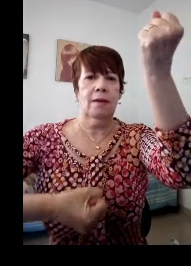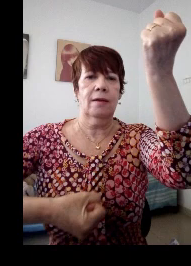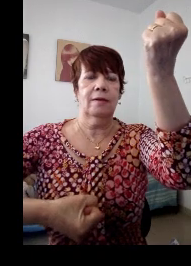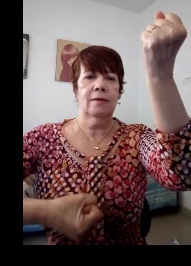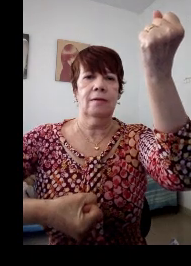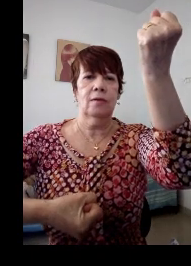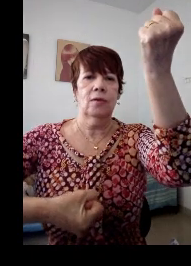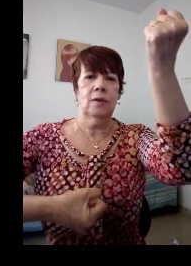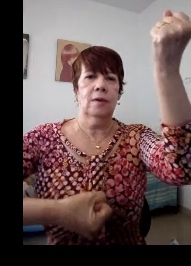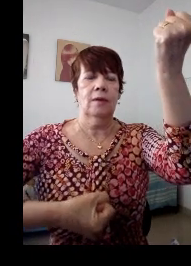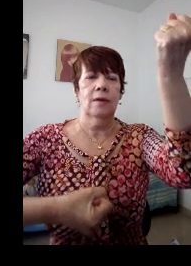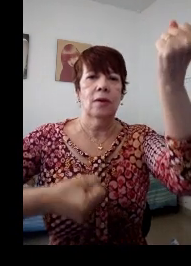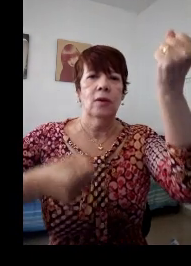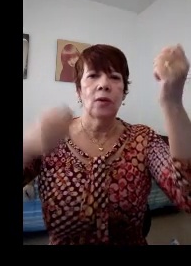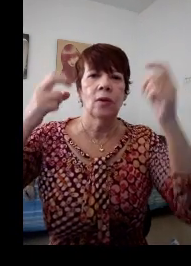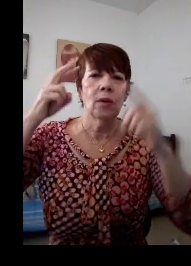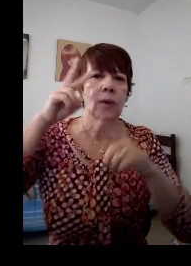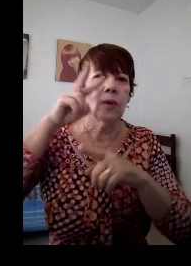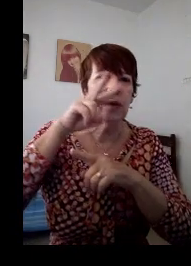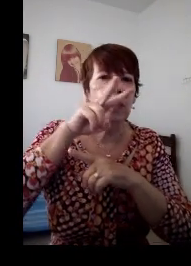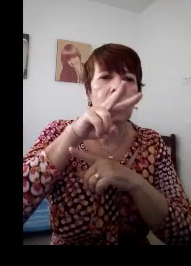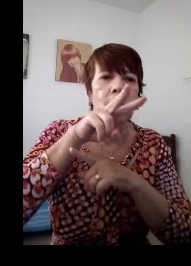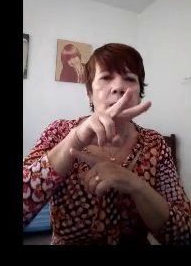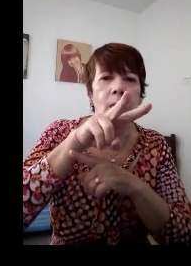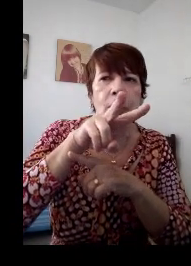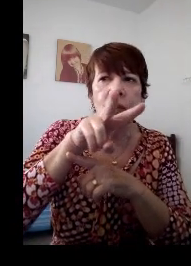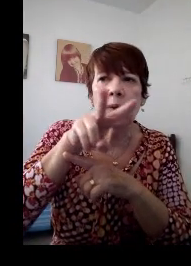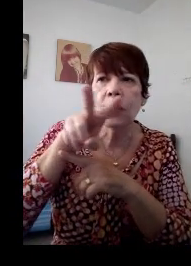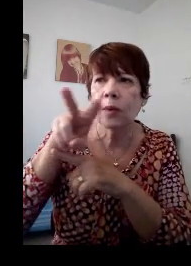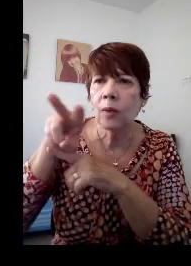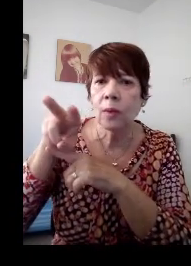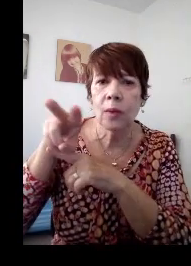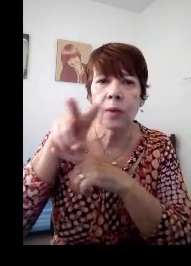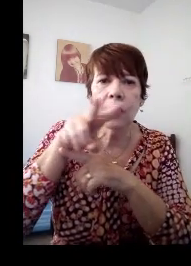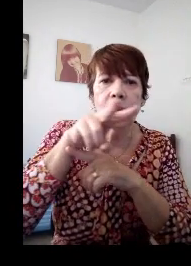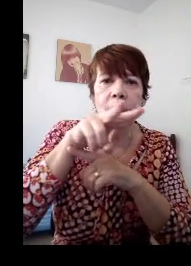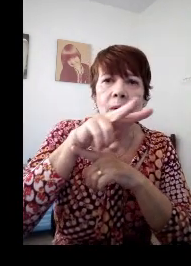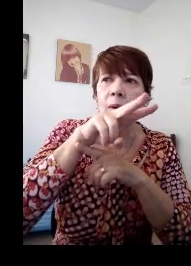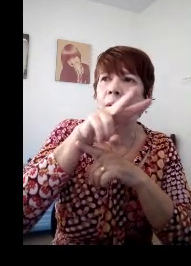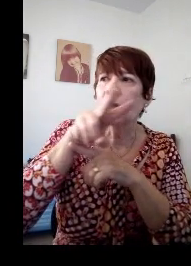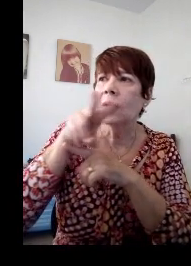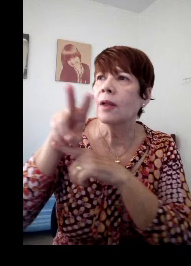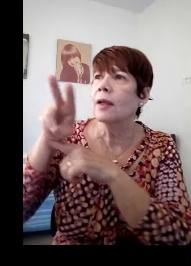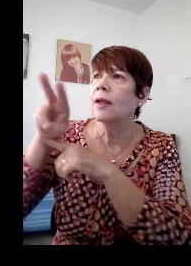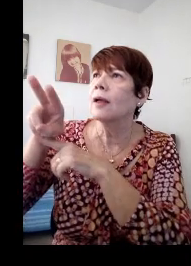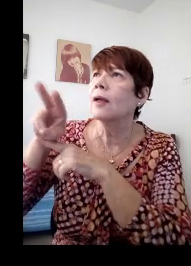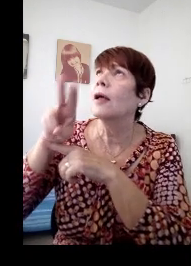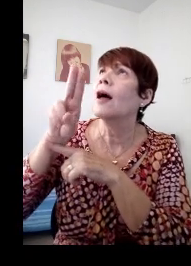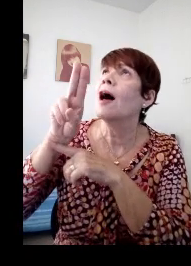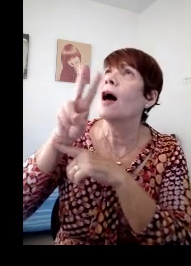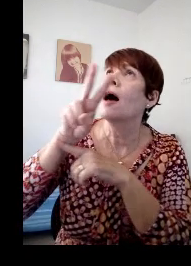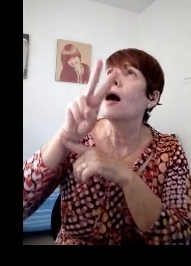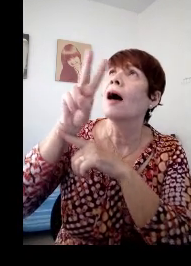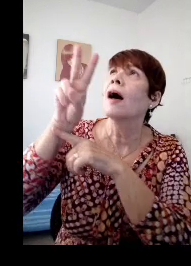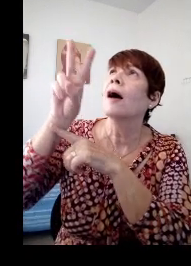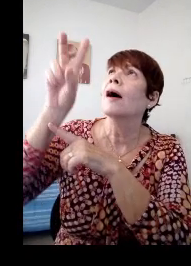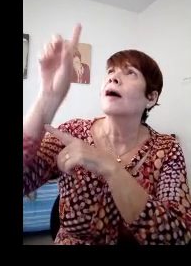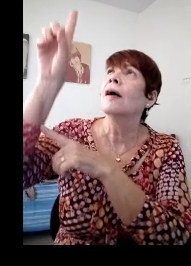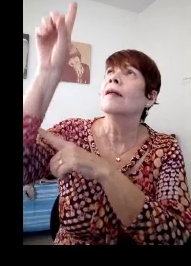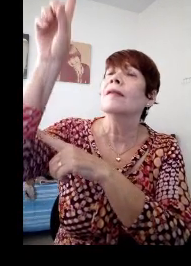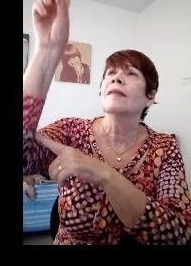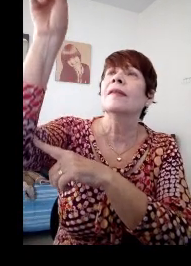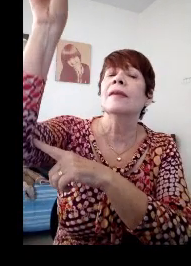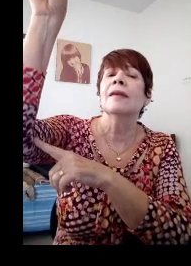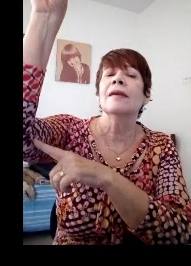soldado, um militar. Ele estava atento, olhando para quem? Olhando para